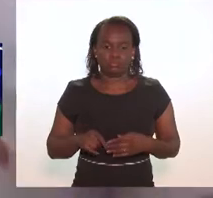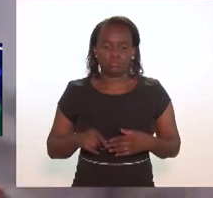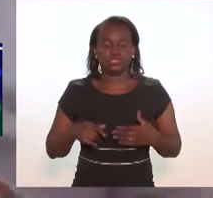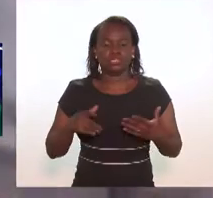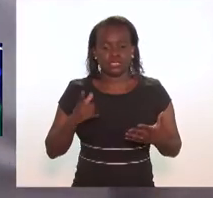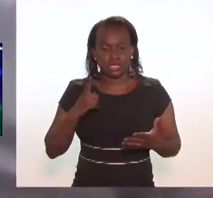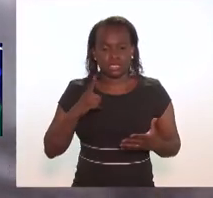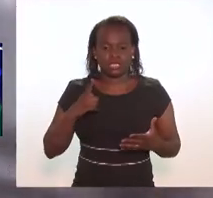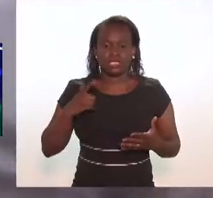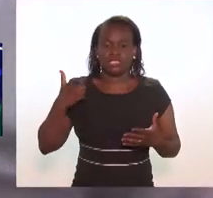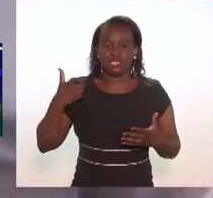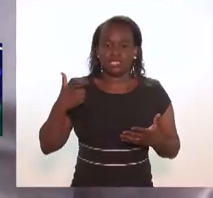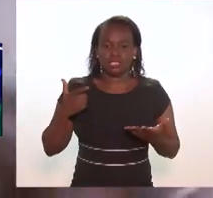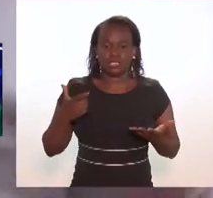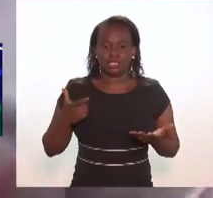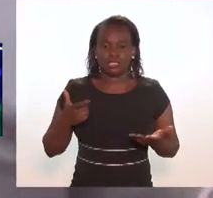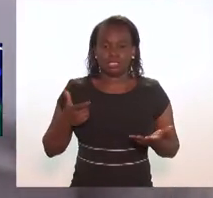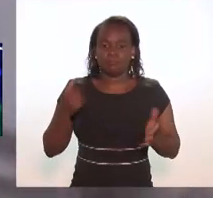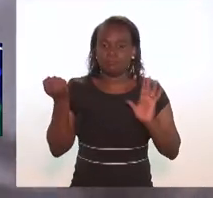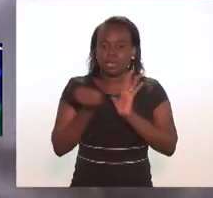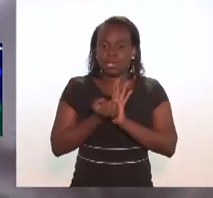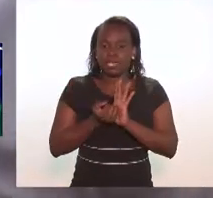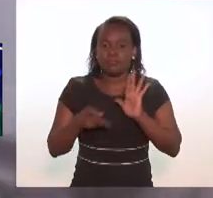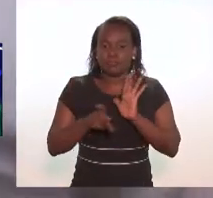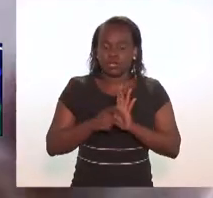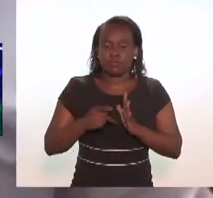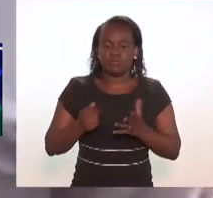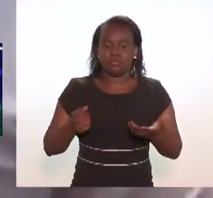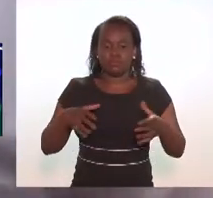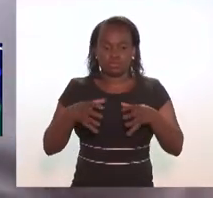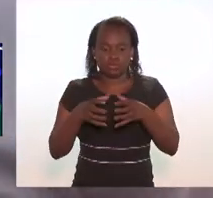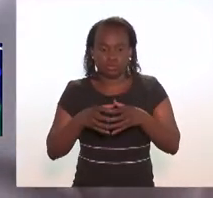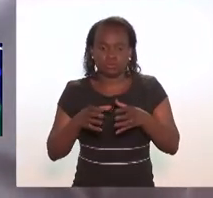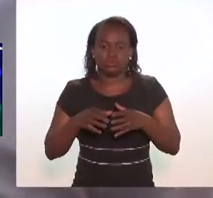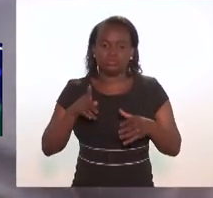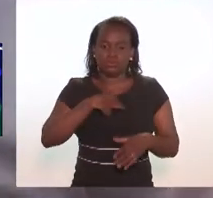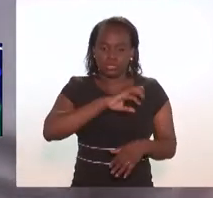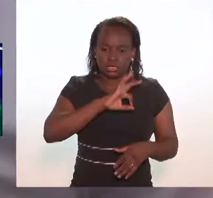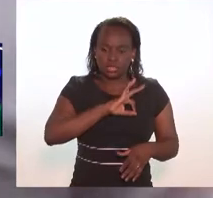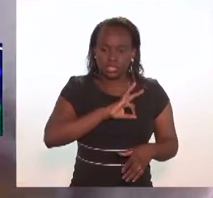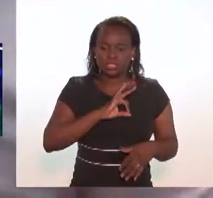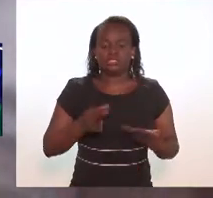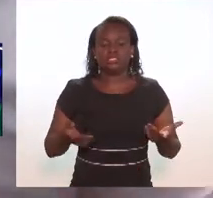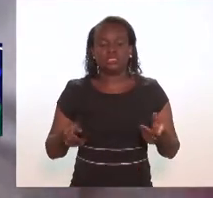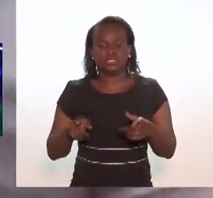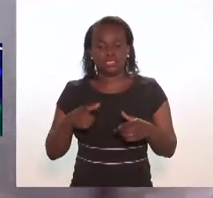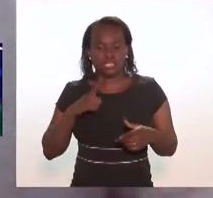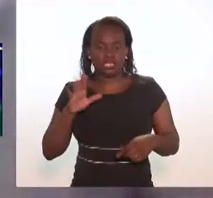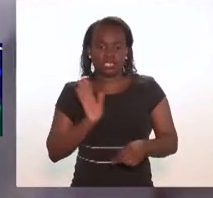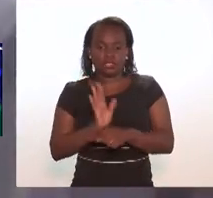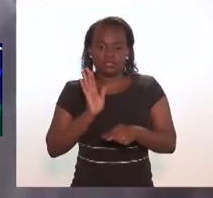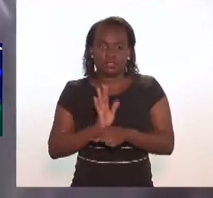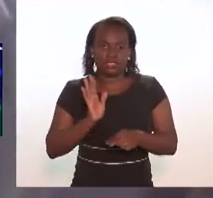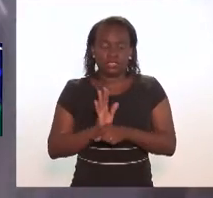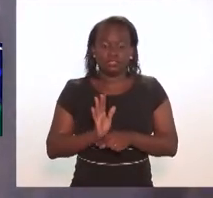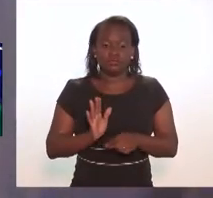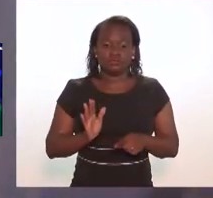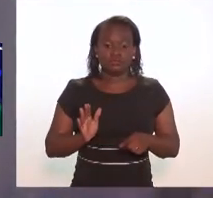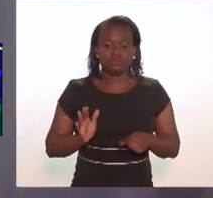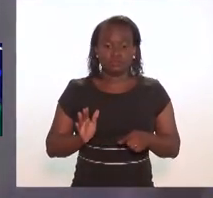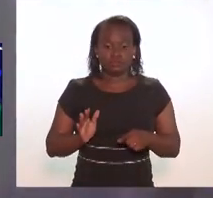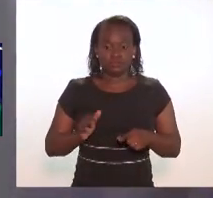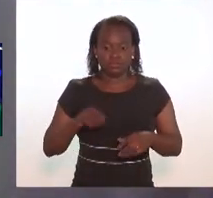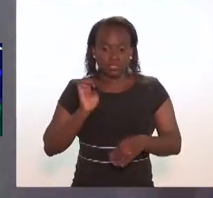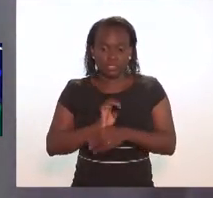de portar a marca dos batalhões e das unidades policiais que tanto defende